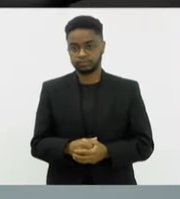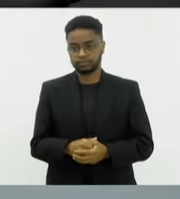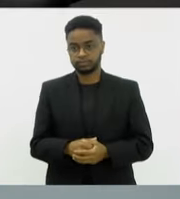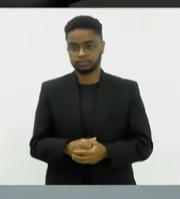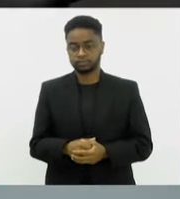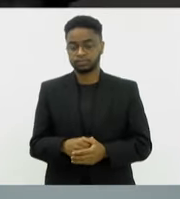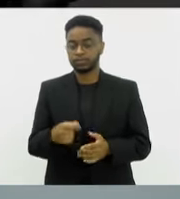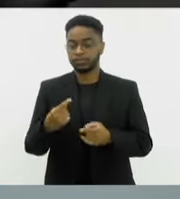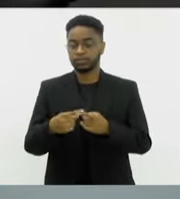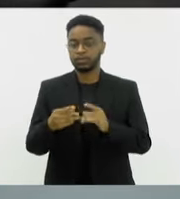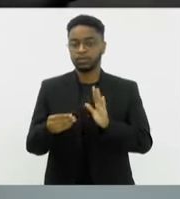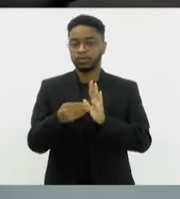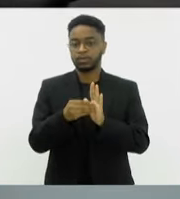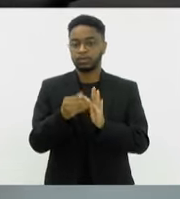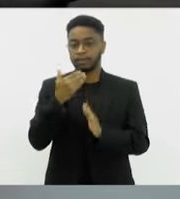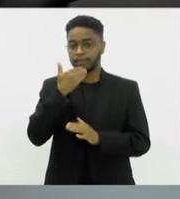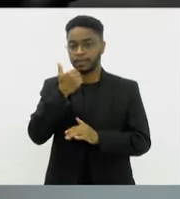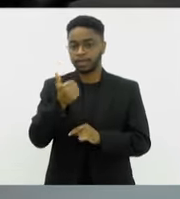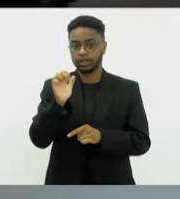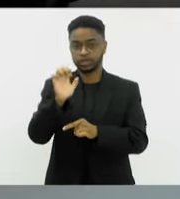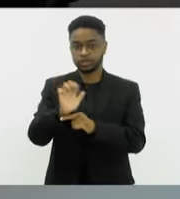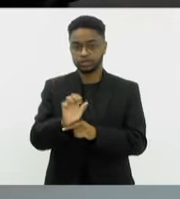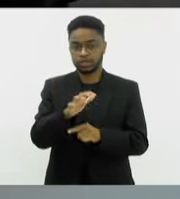Porque está melhorias estatuais.